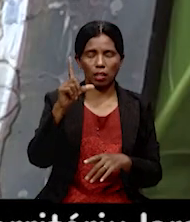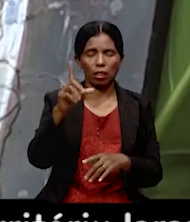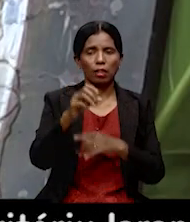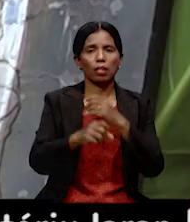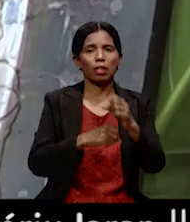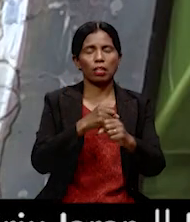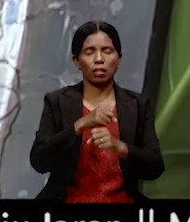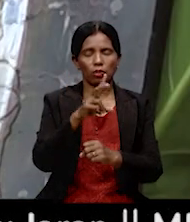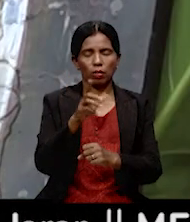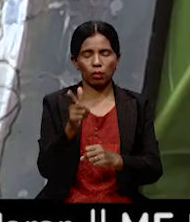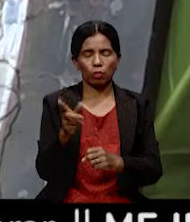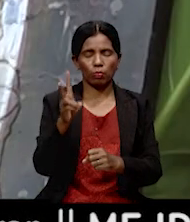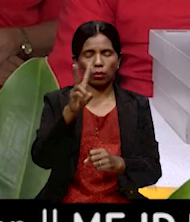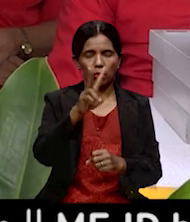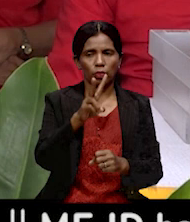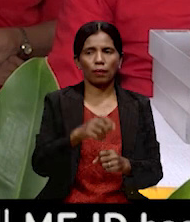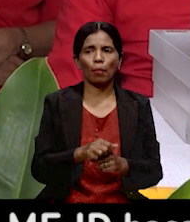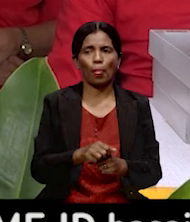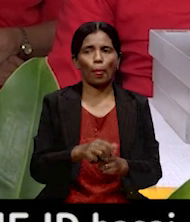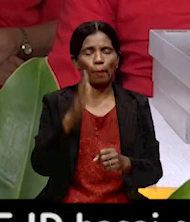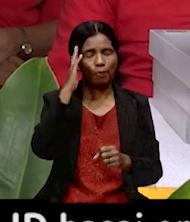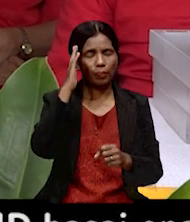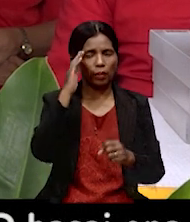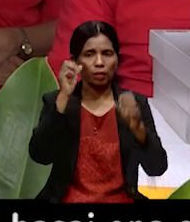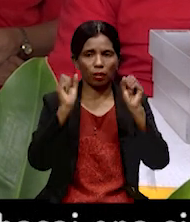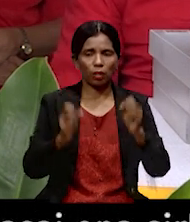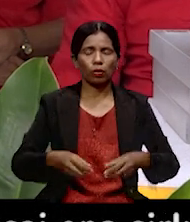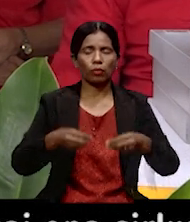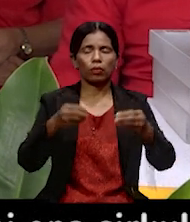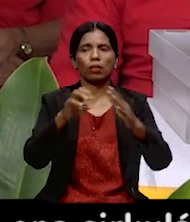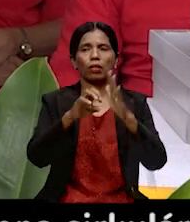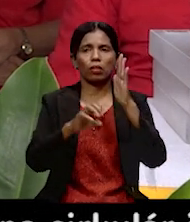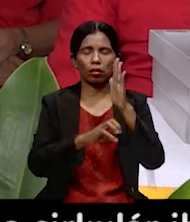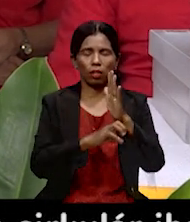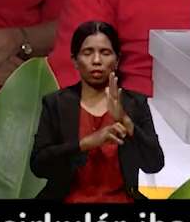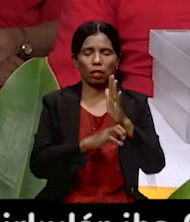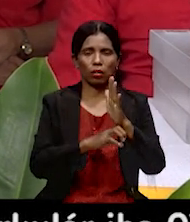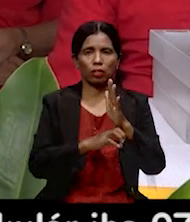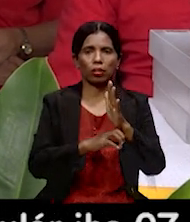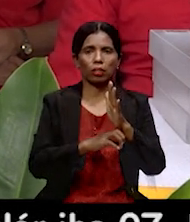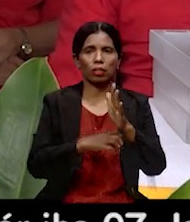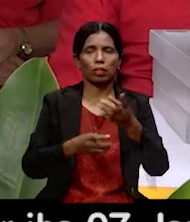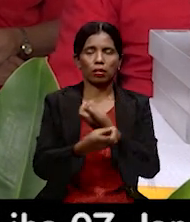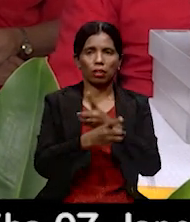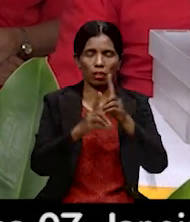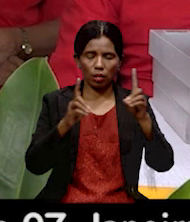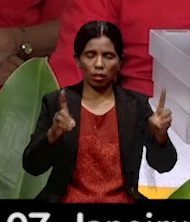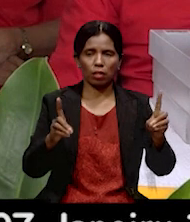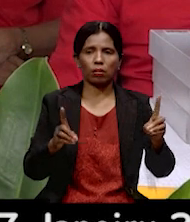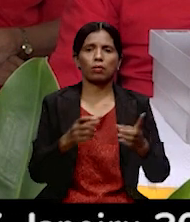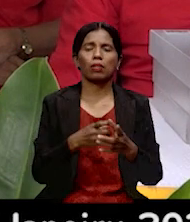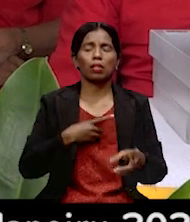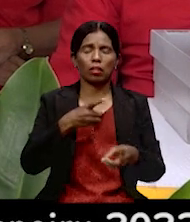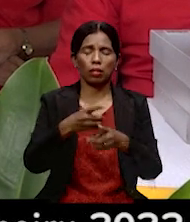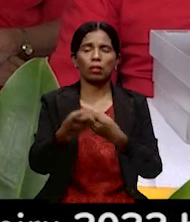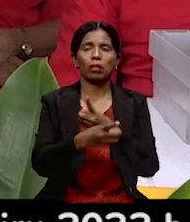2022-2027. O consciência ba necessidade de consolidar Estado de Direito Democrático. O determinação de consolidar condição